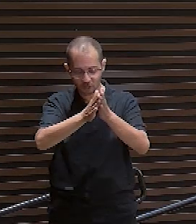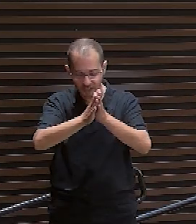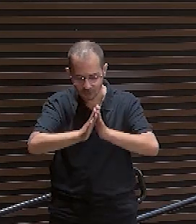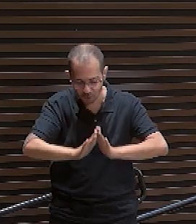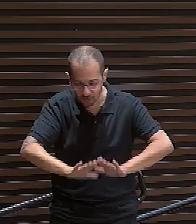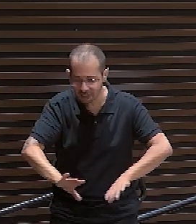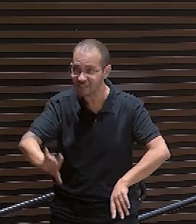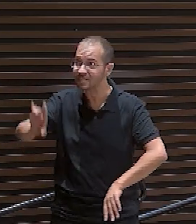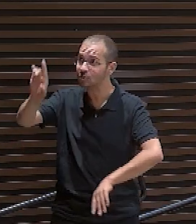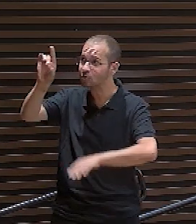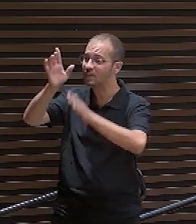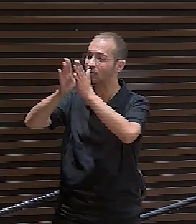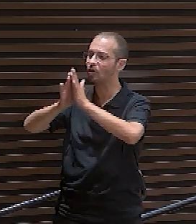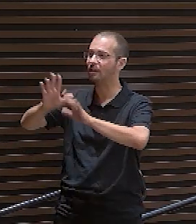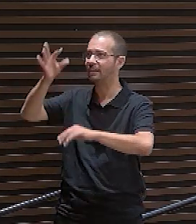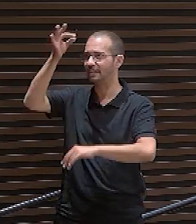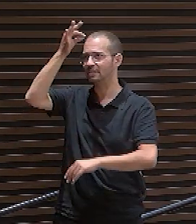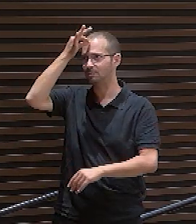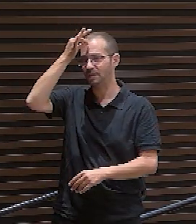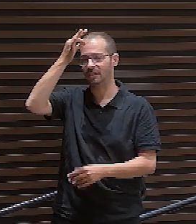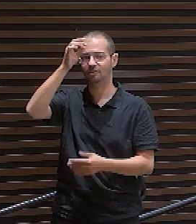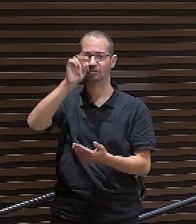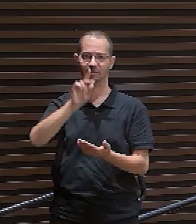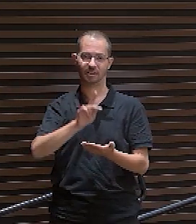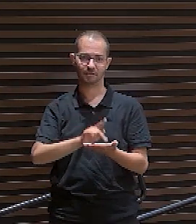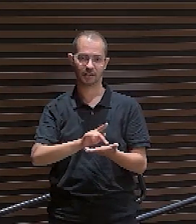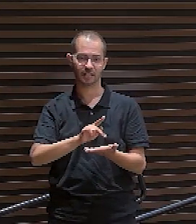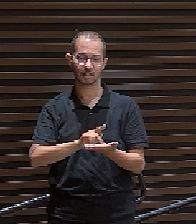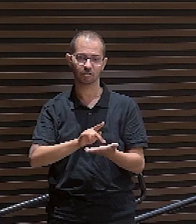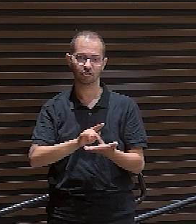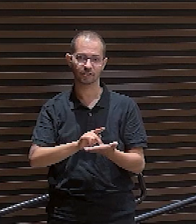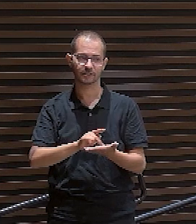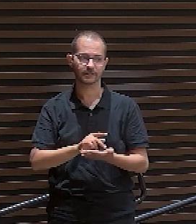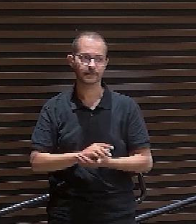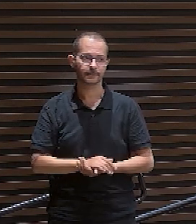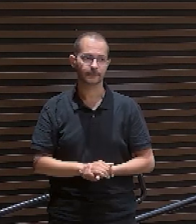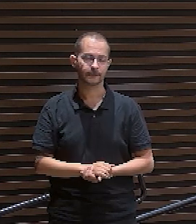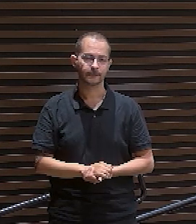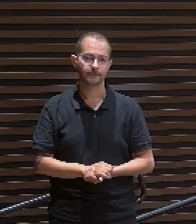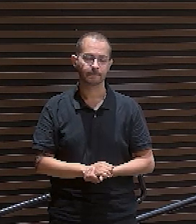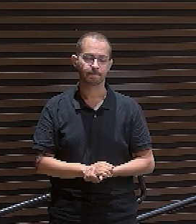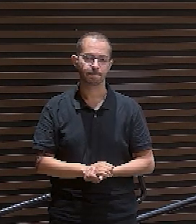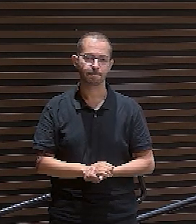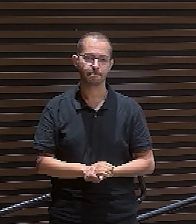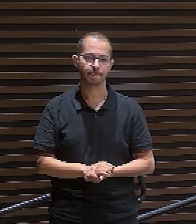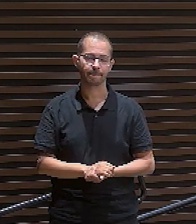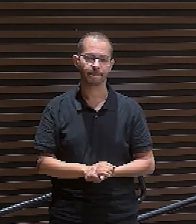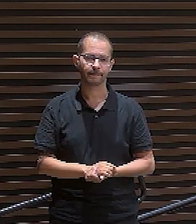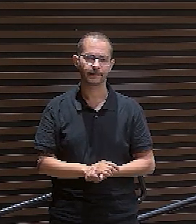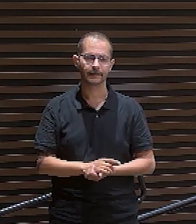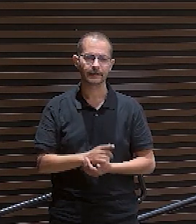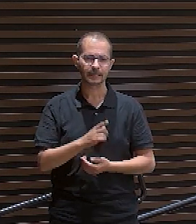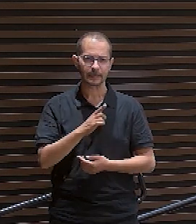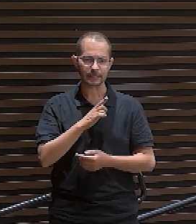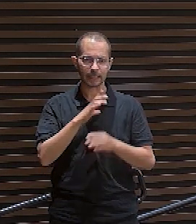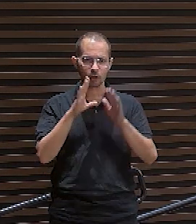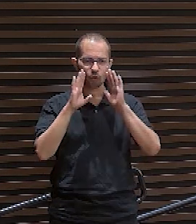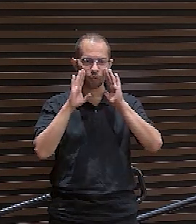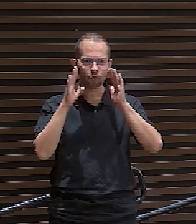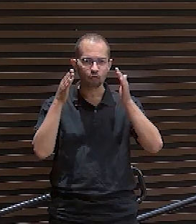em espírito e em verdade. Há um foco